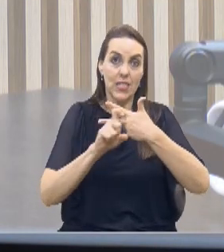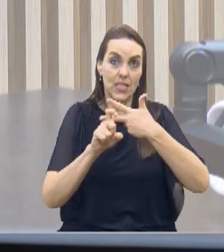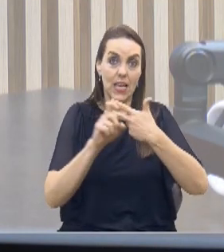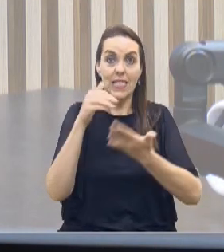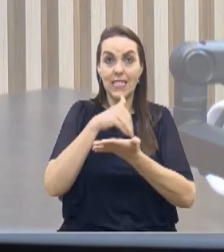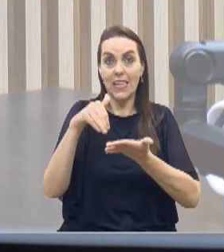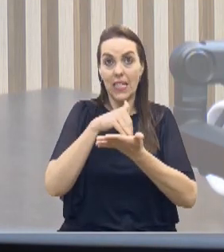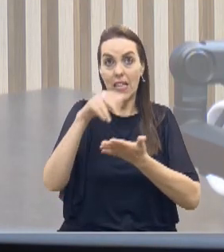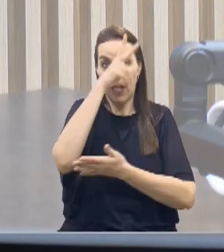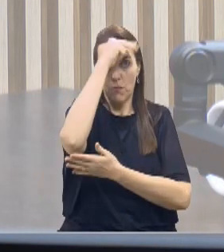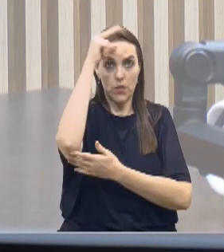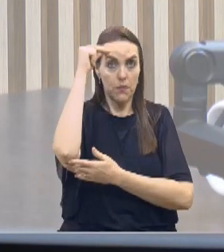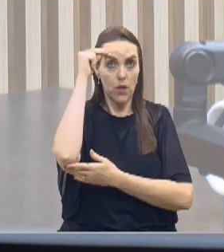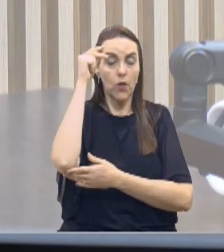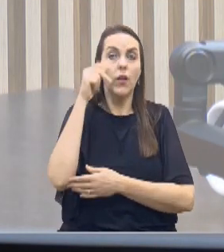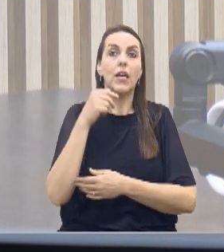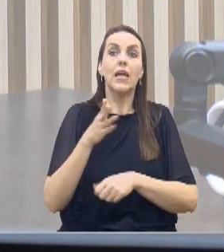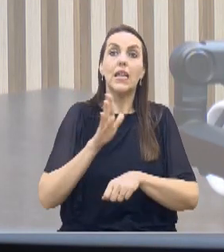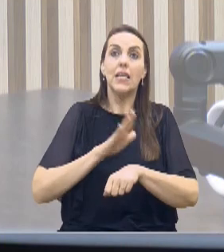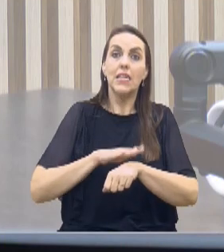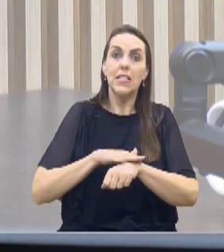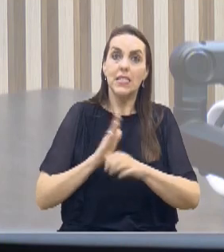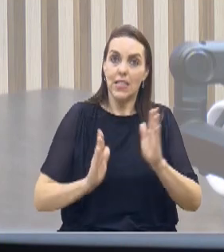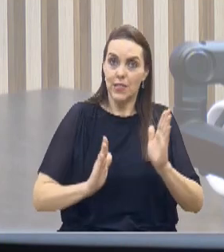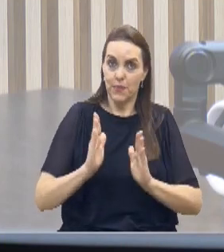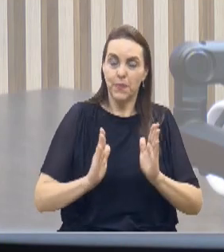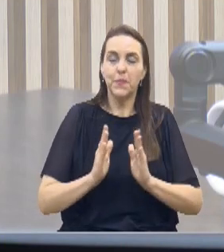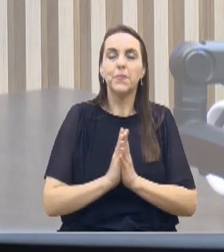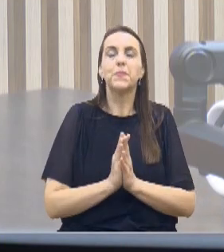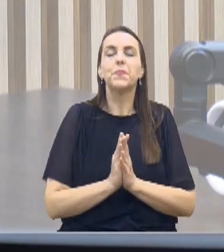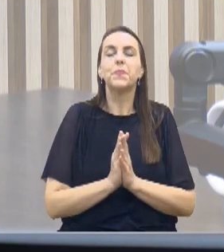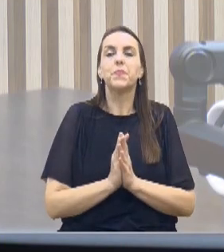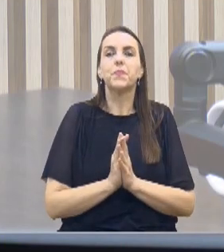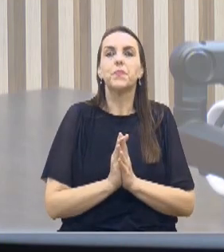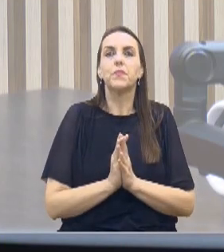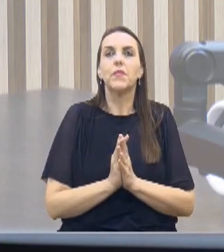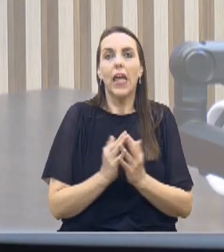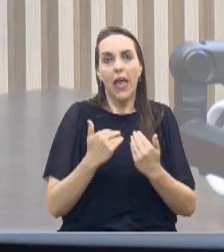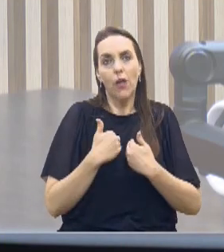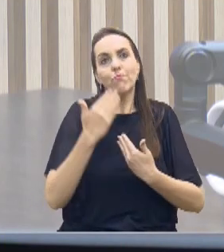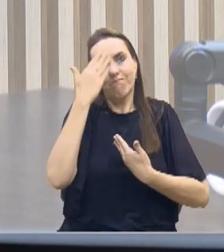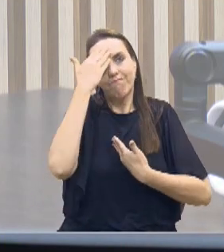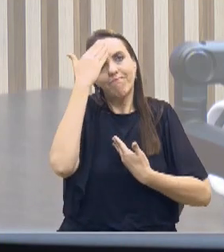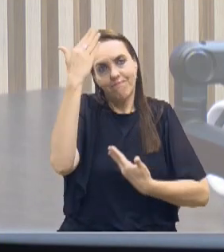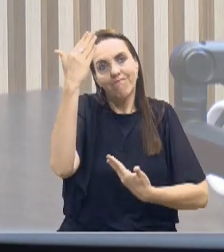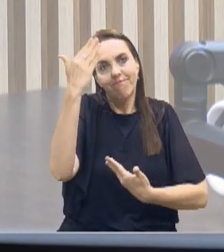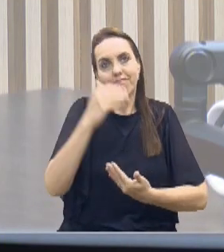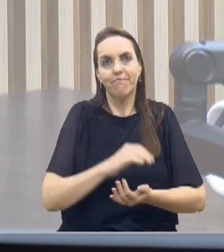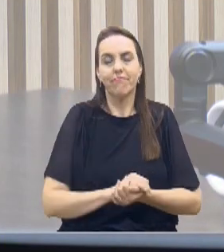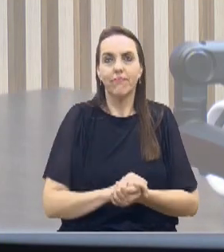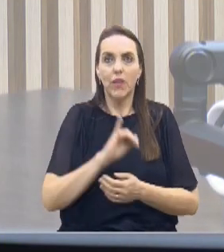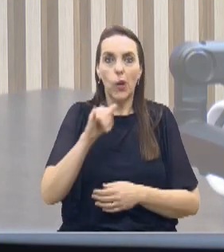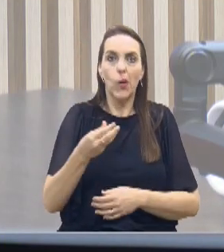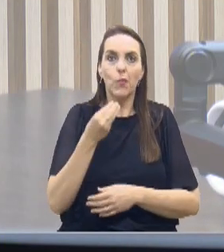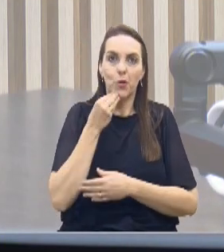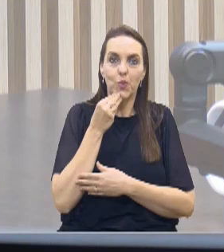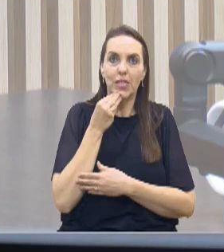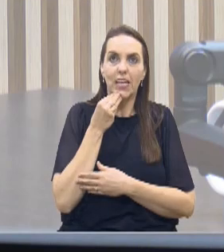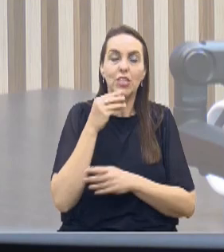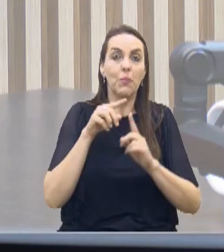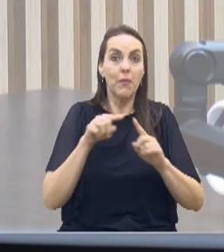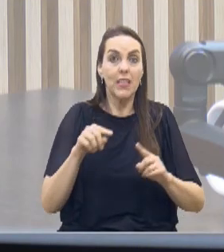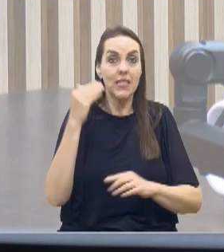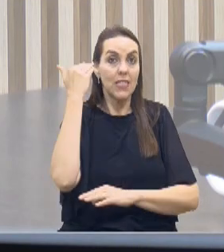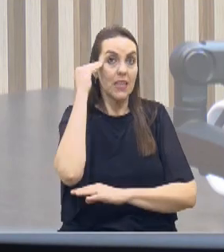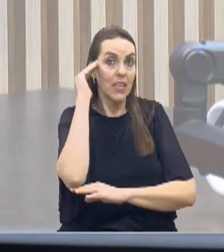municipal. E neste momento, eu agradeci, né, essa oportunidade, mas entendi que